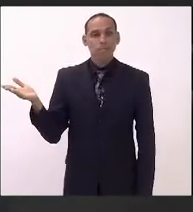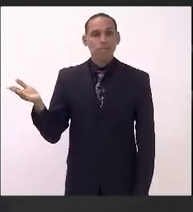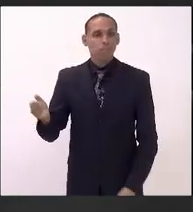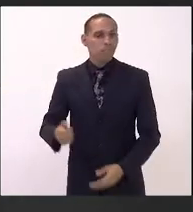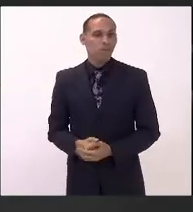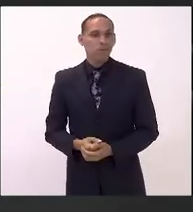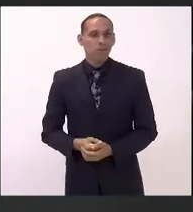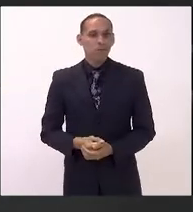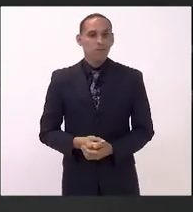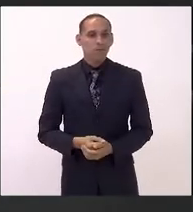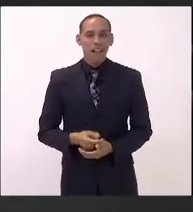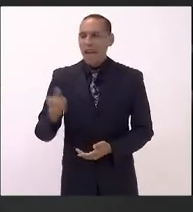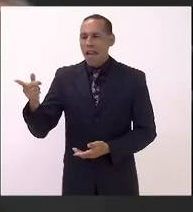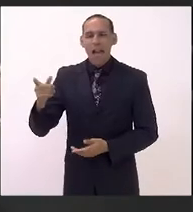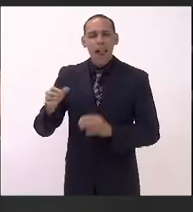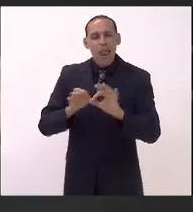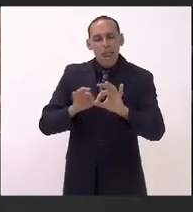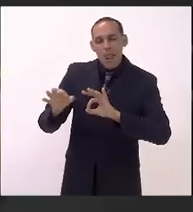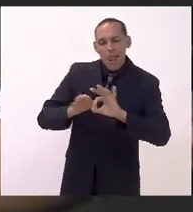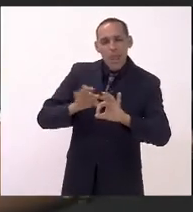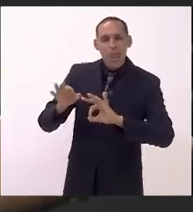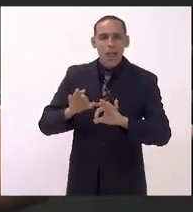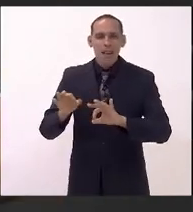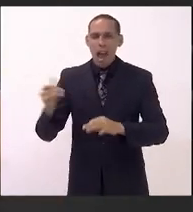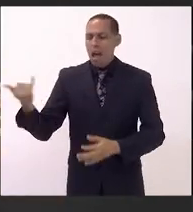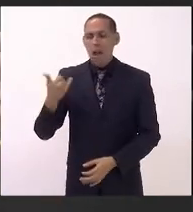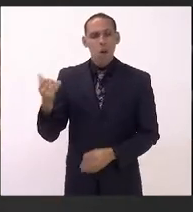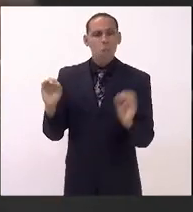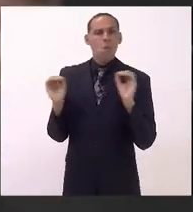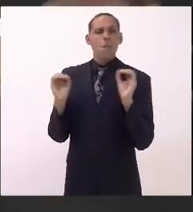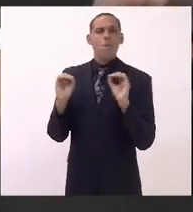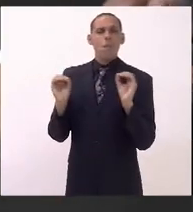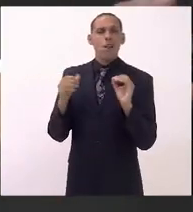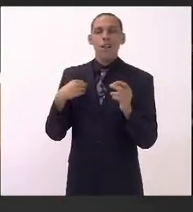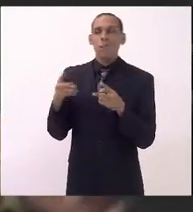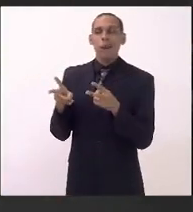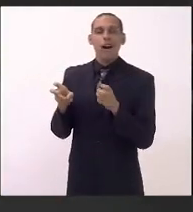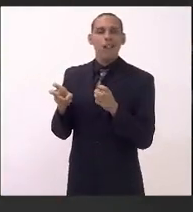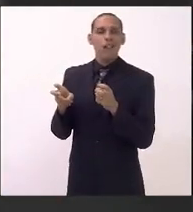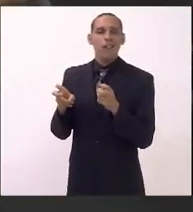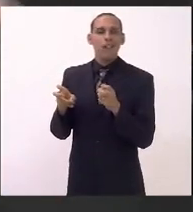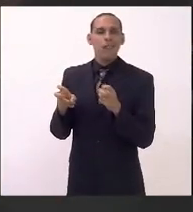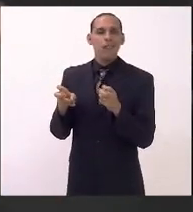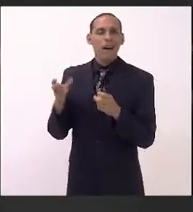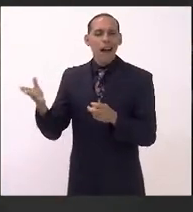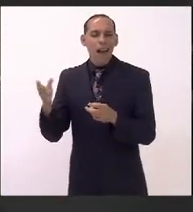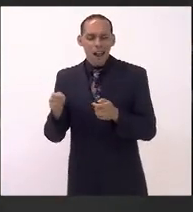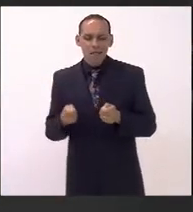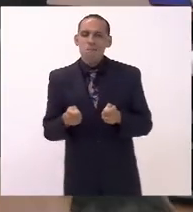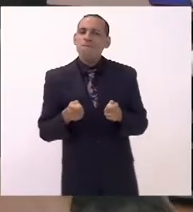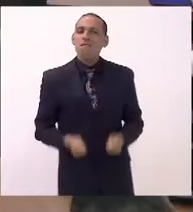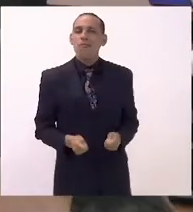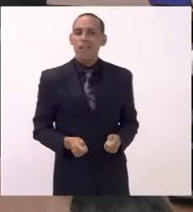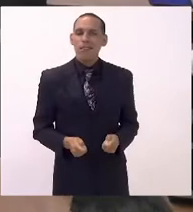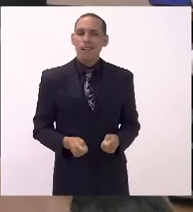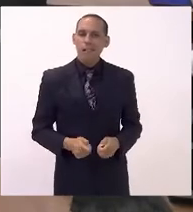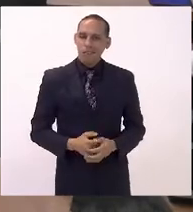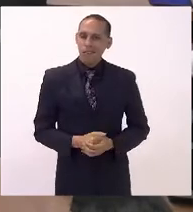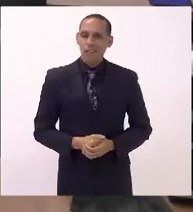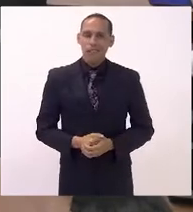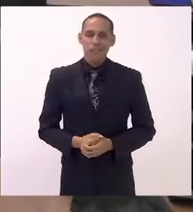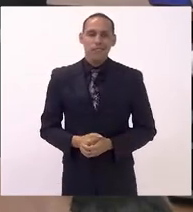Como é que a Marta costura? Eu percebo isso, ela não me diz nada, eu percebo isso. Como é que ela está firme,